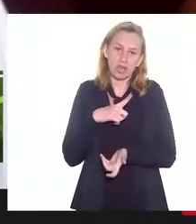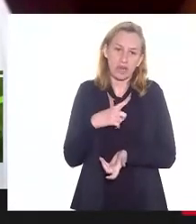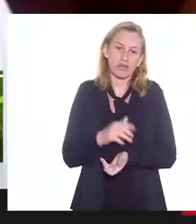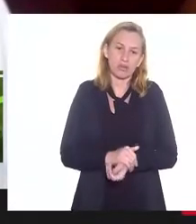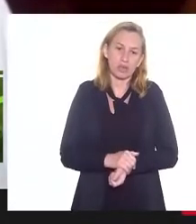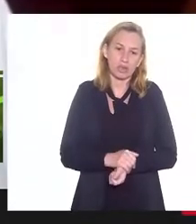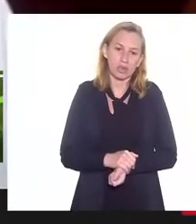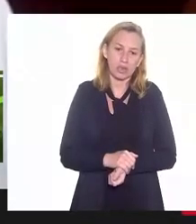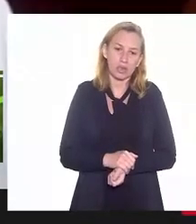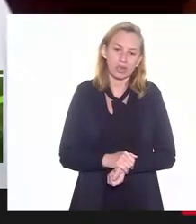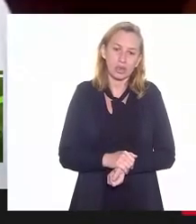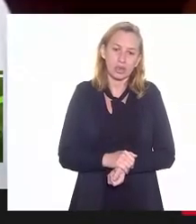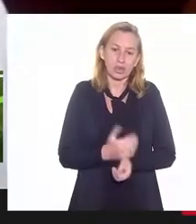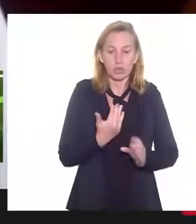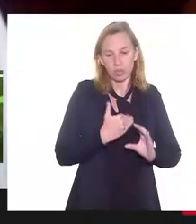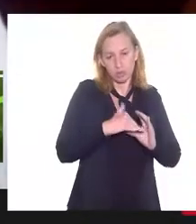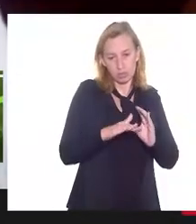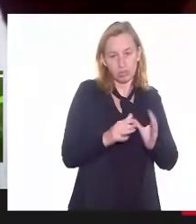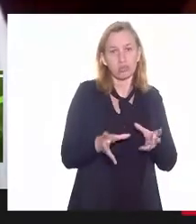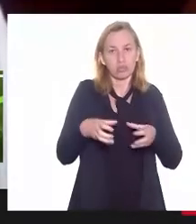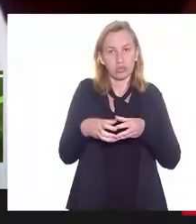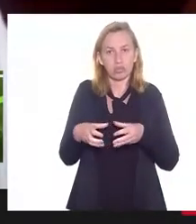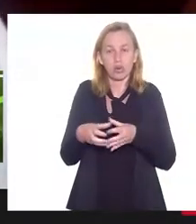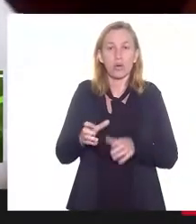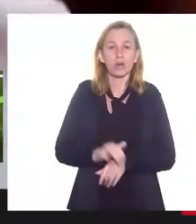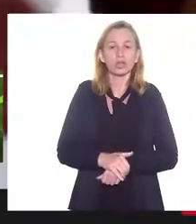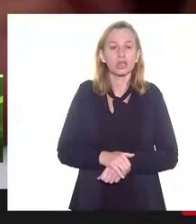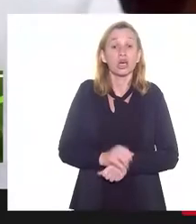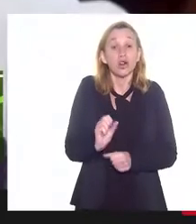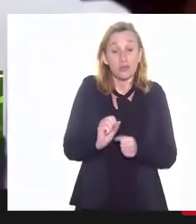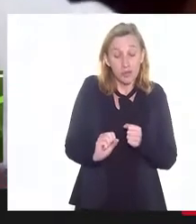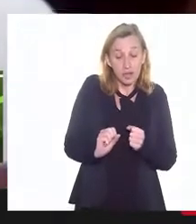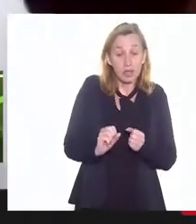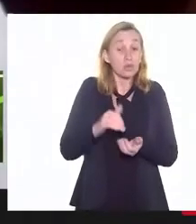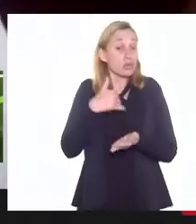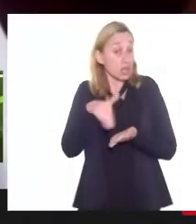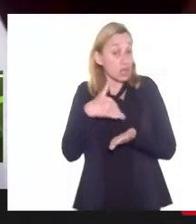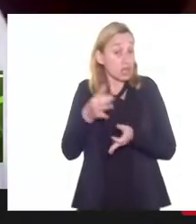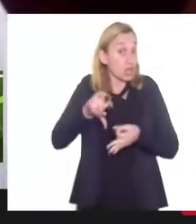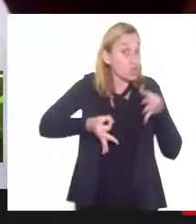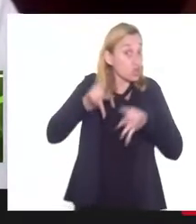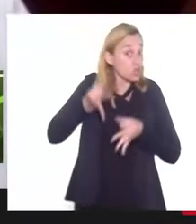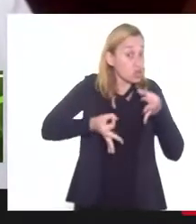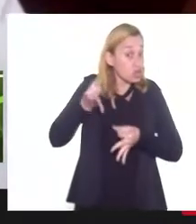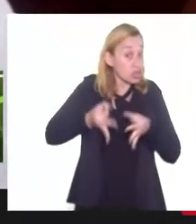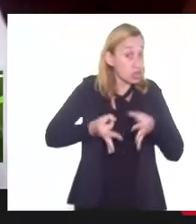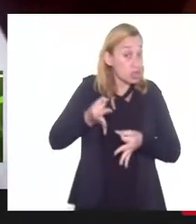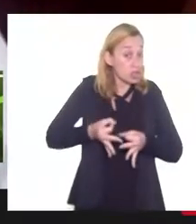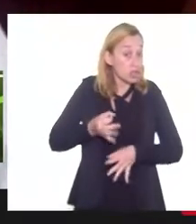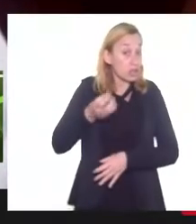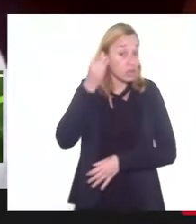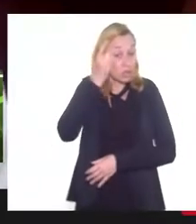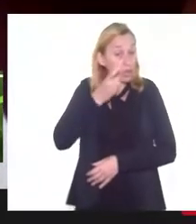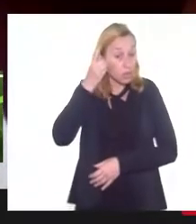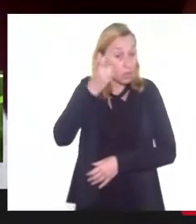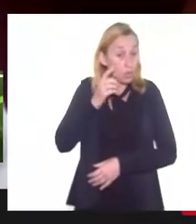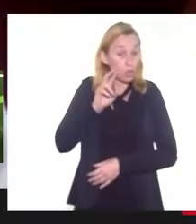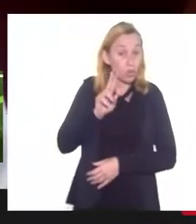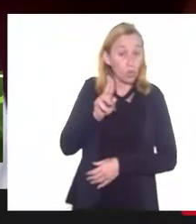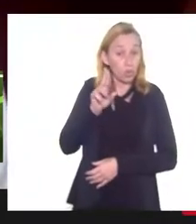disponibilizar a comissão, e fiz ao secretário de Justiça, que era então o deputado Hugo